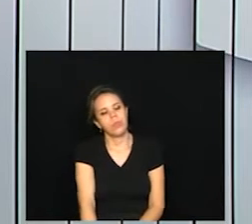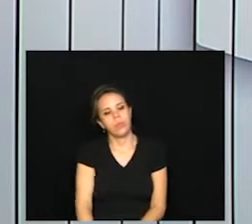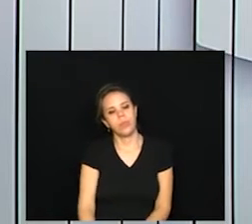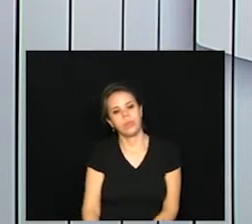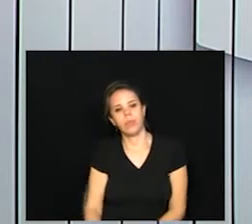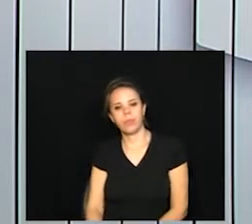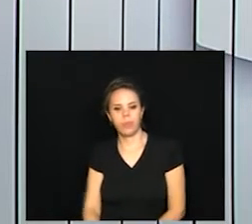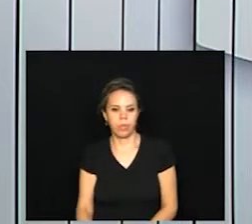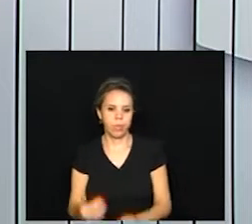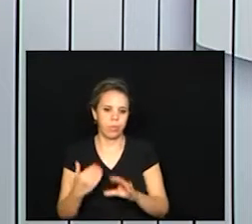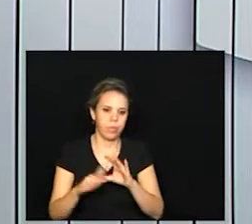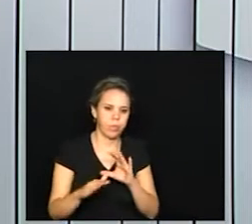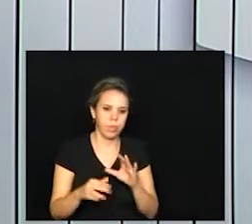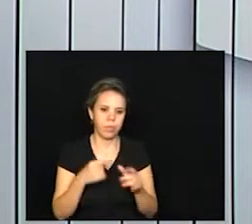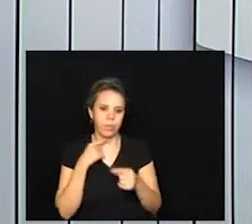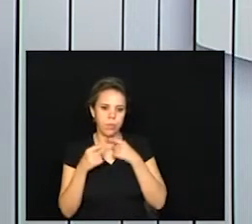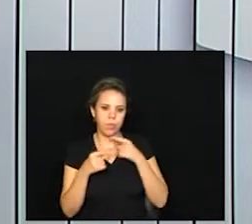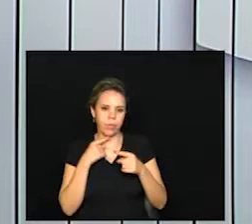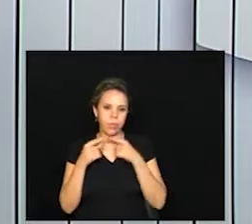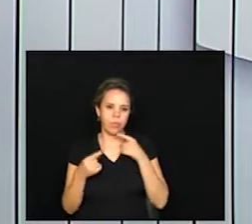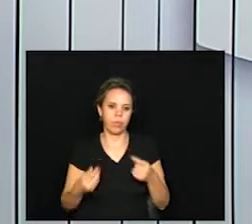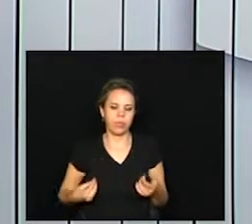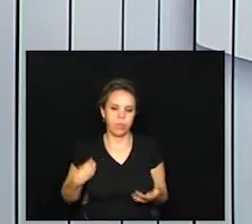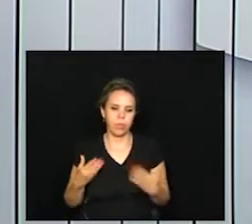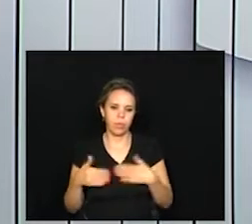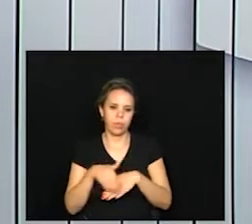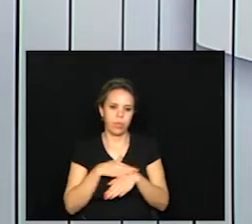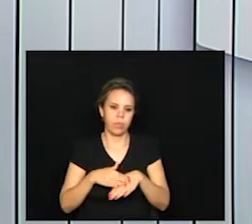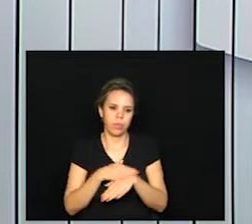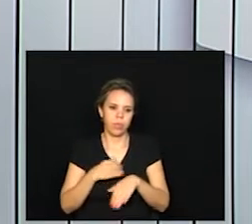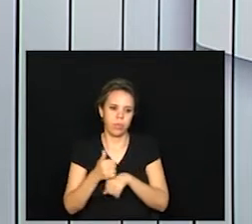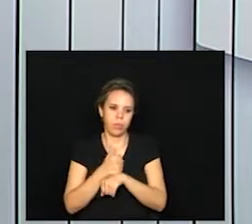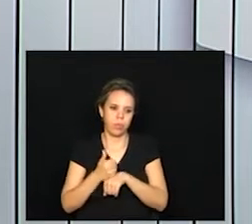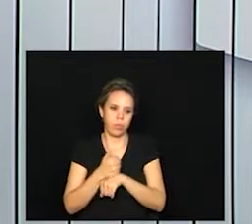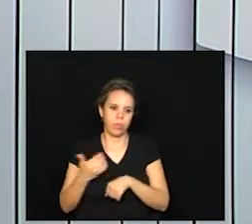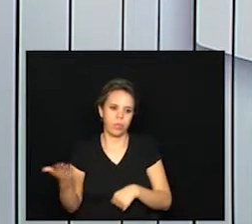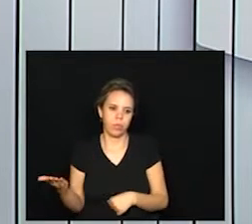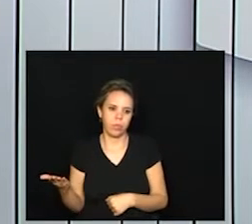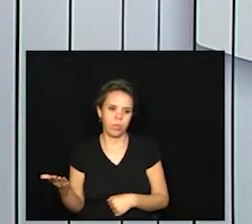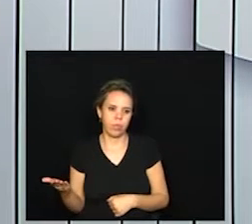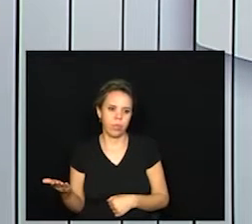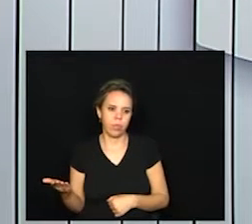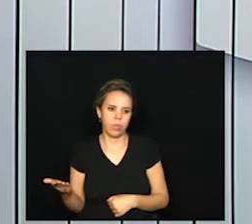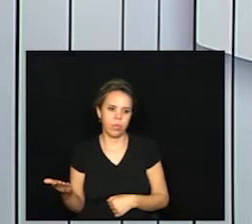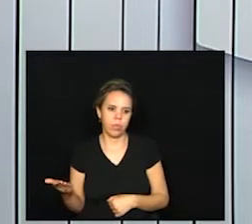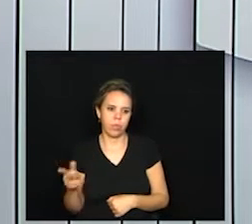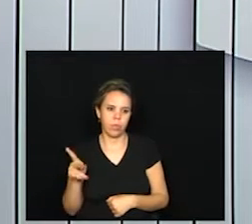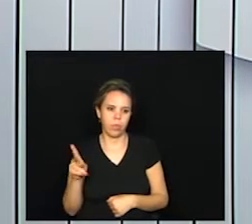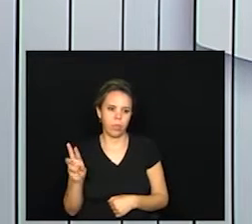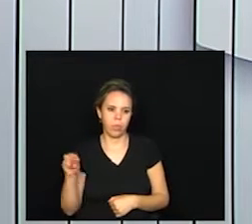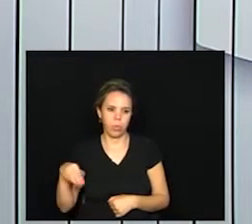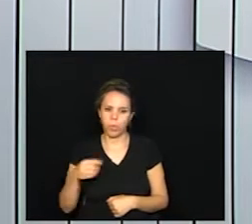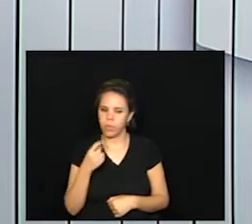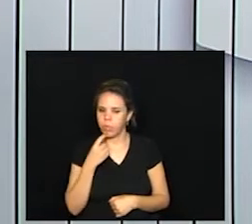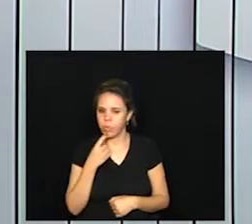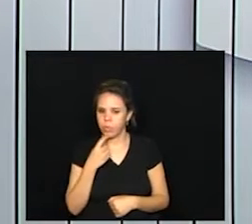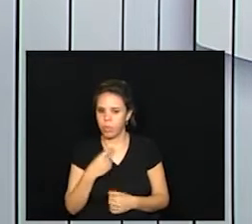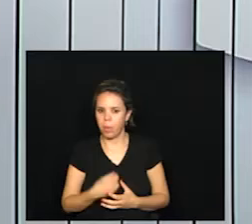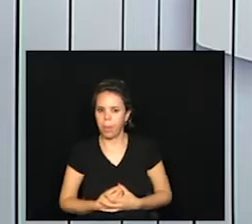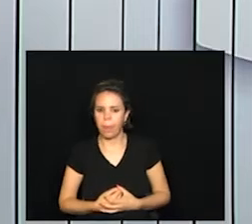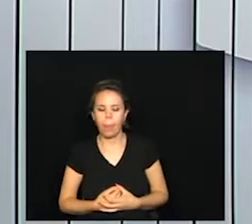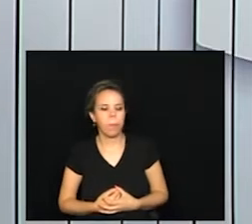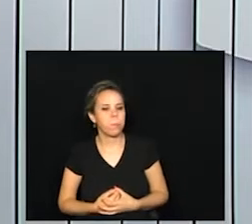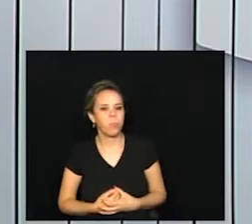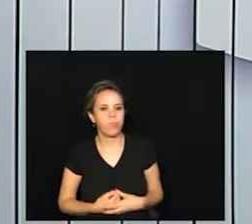978293776. Envie o seu questionamento que nós estamos conversando com um especialista, coordenador aqui do PROCON Campinas. Sobre